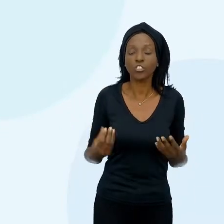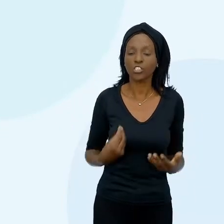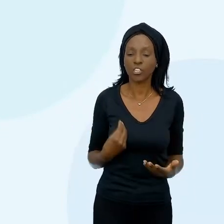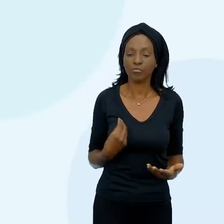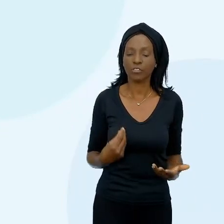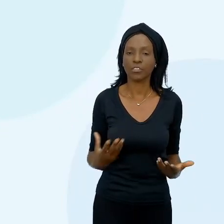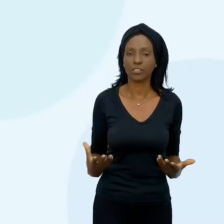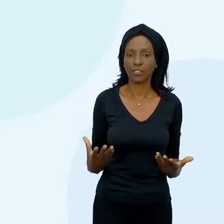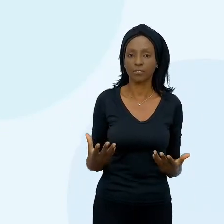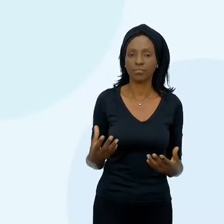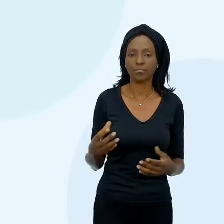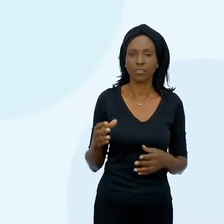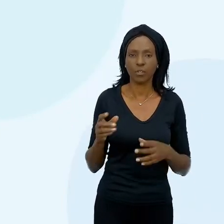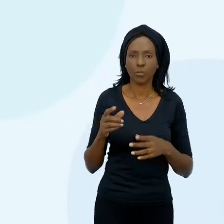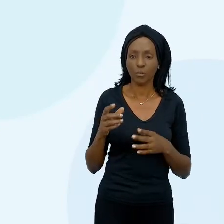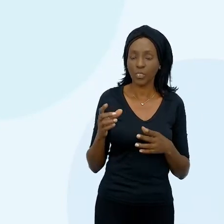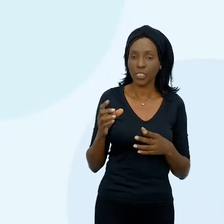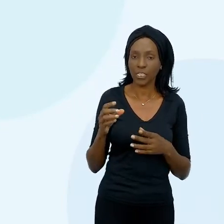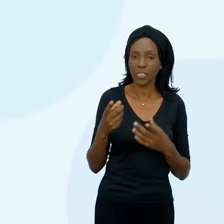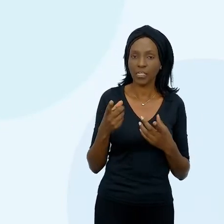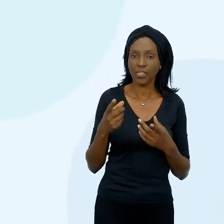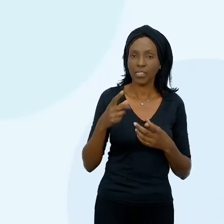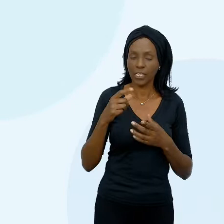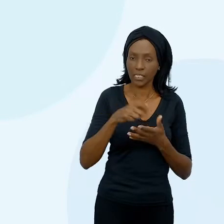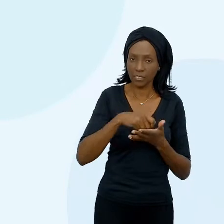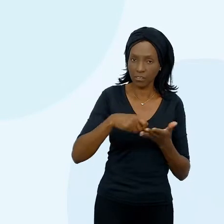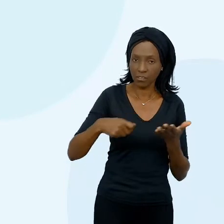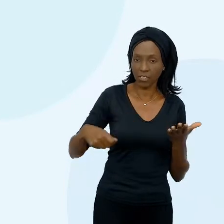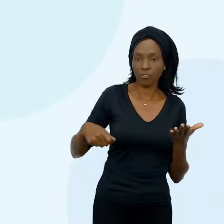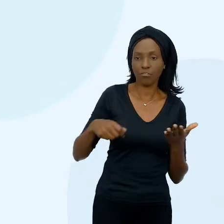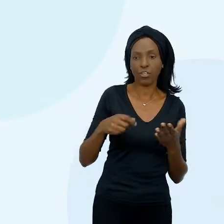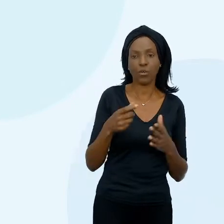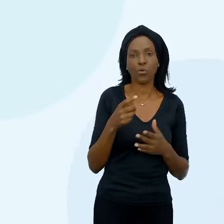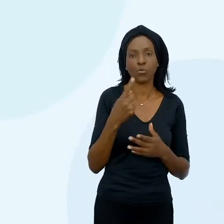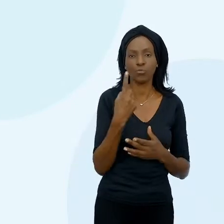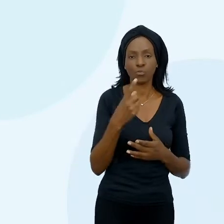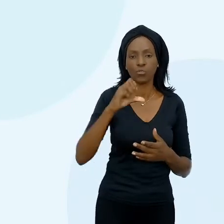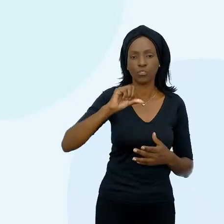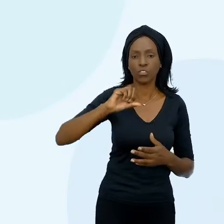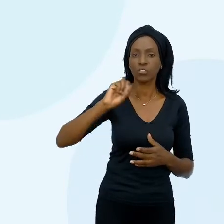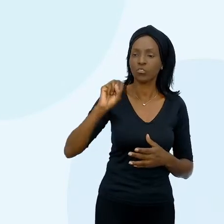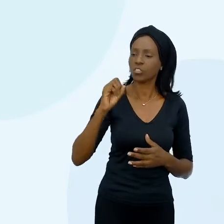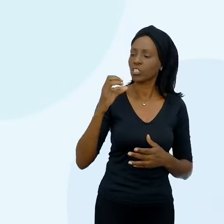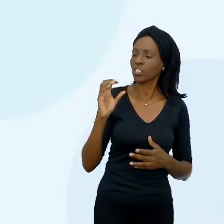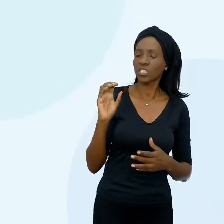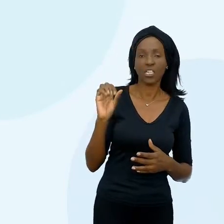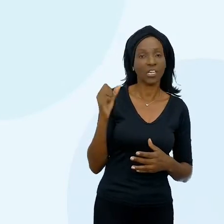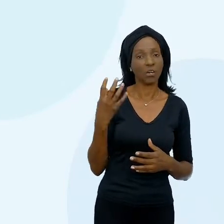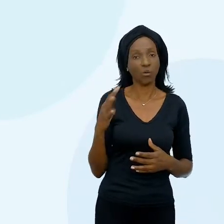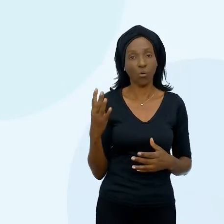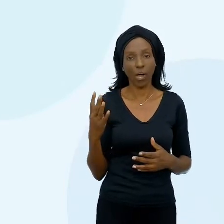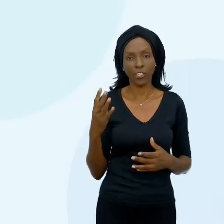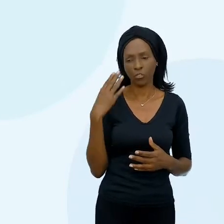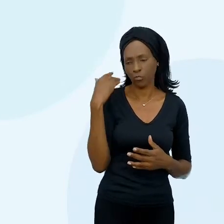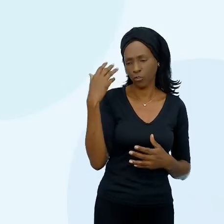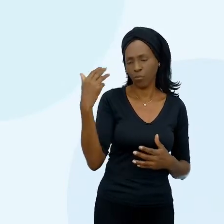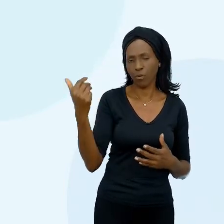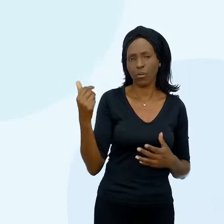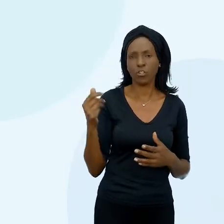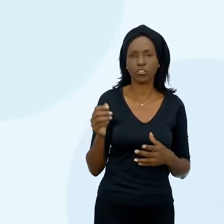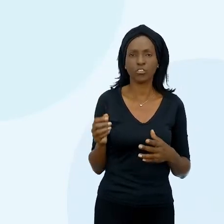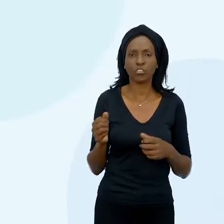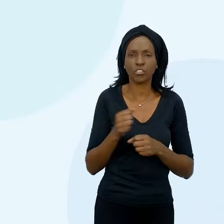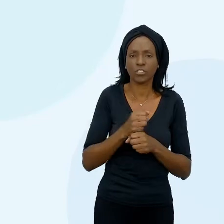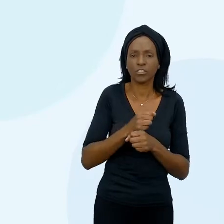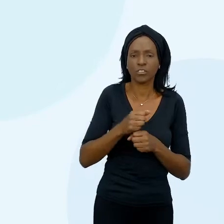obra, 1984, que ficou muito famosa nos últimos anos, porque dentro dela tem